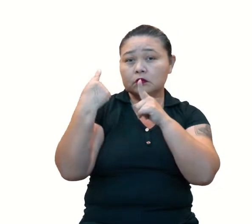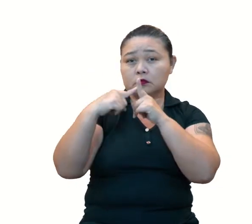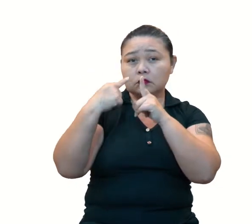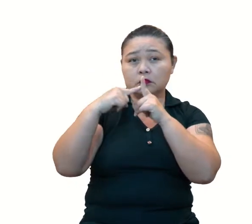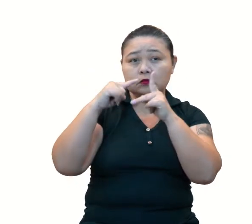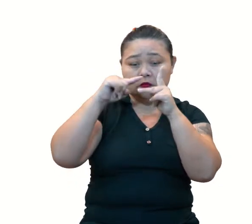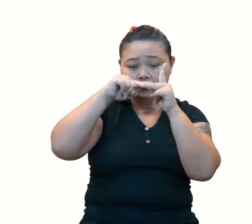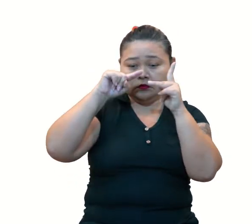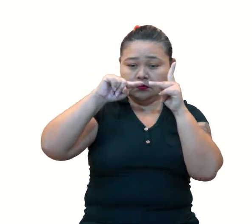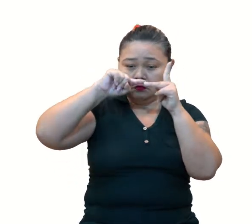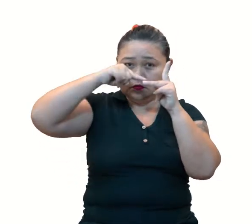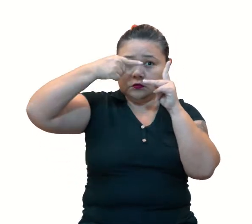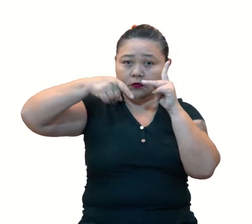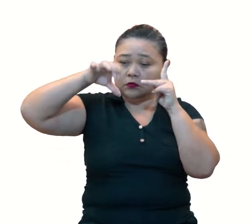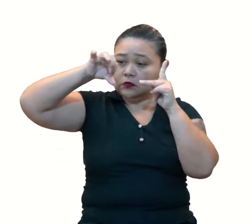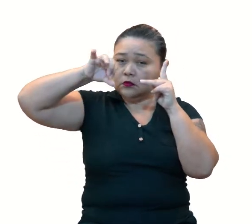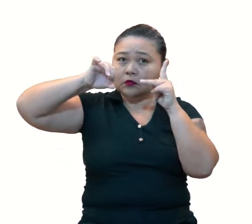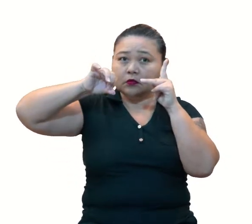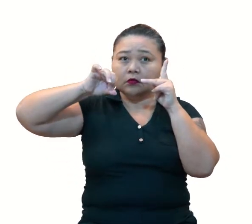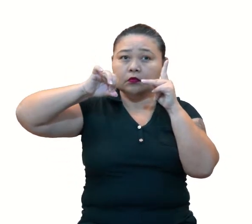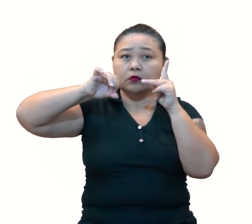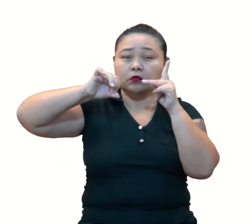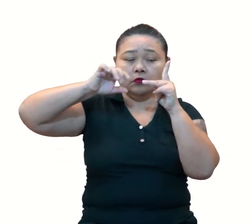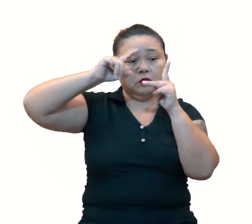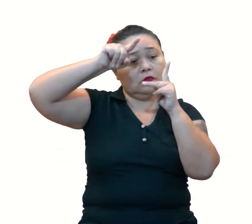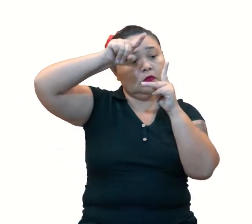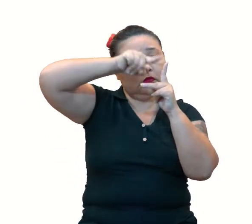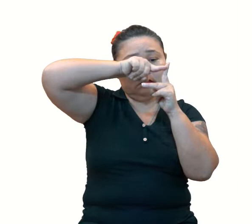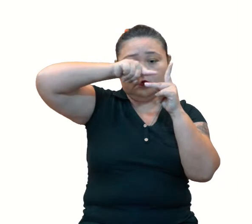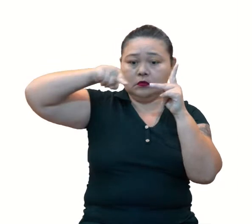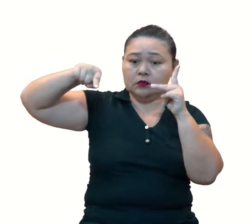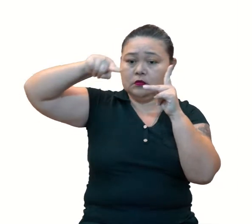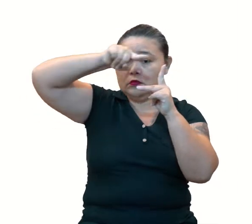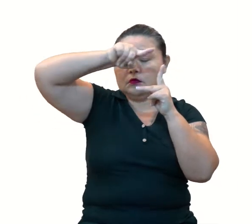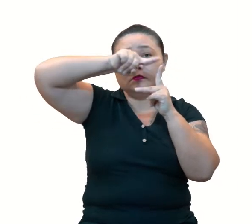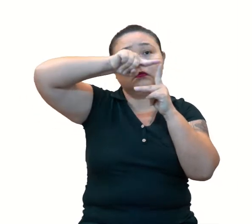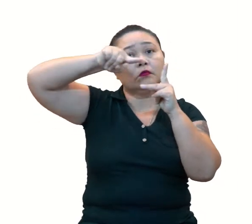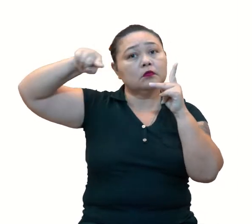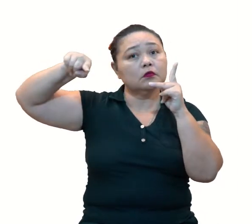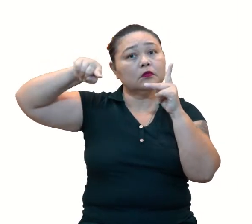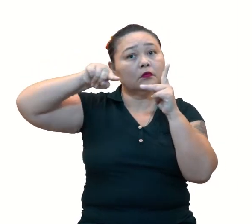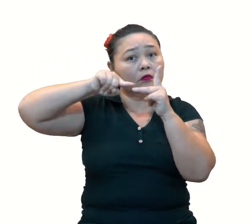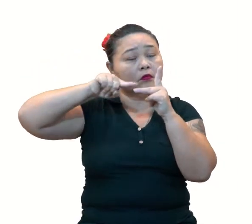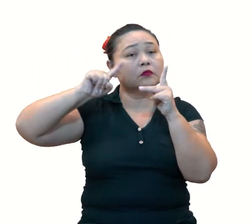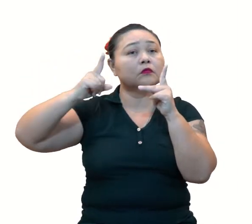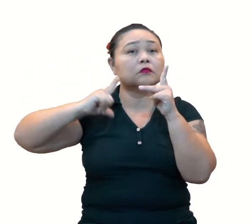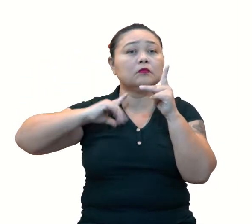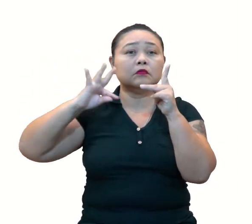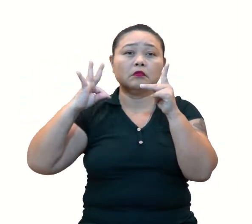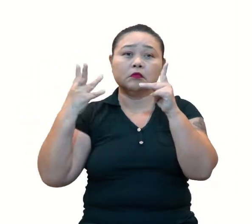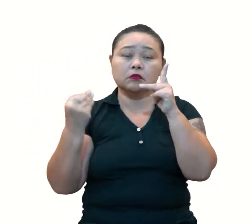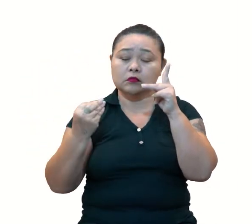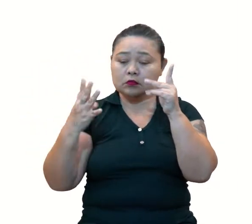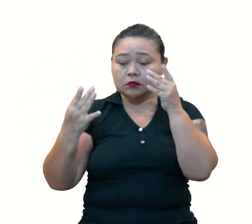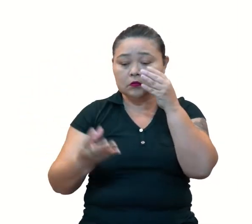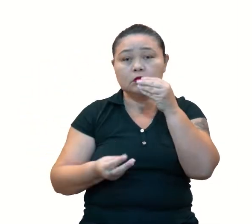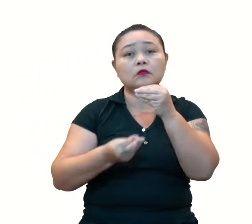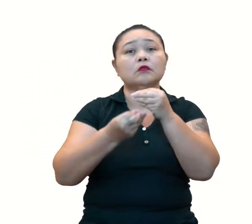o ângulo de 90 graus e eu tenho o meu triângulo retângulo. Mas depois, é claro, a altura total do prédio eu vou ter que somar